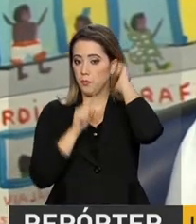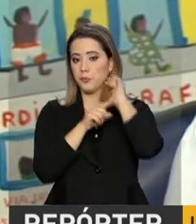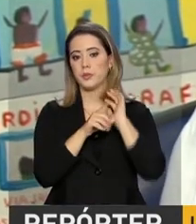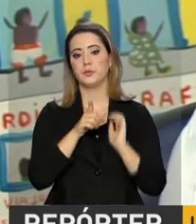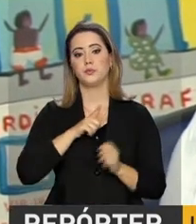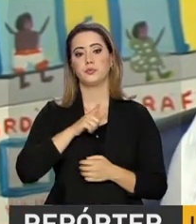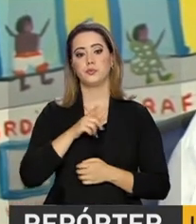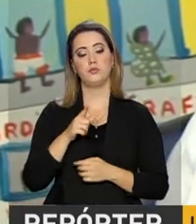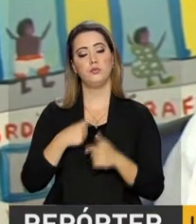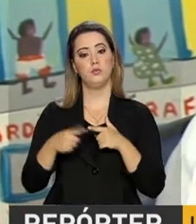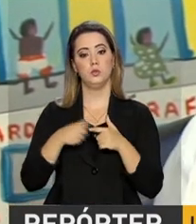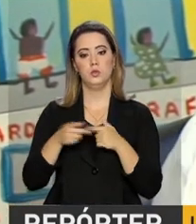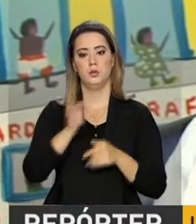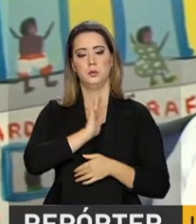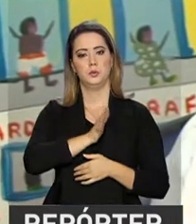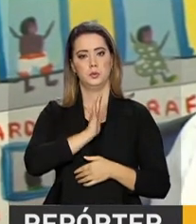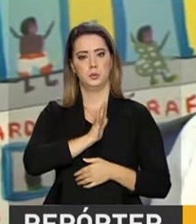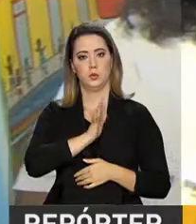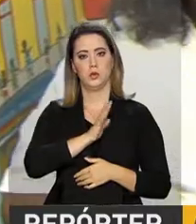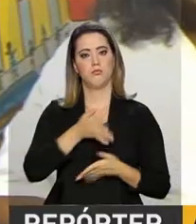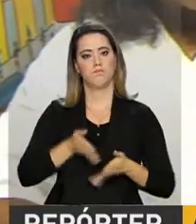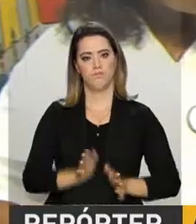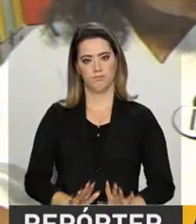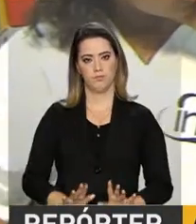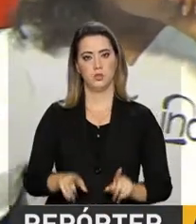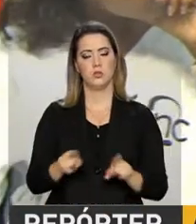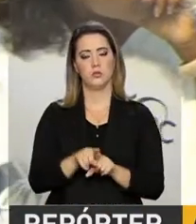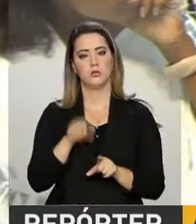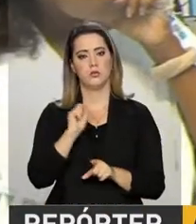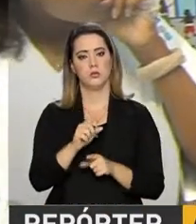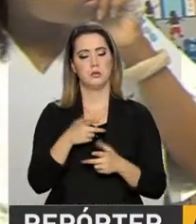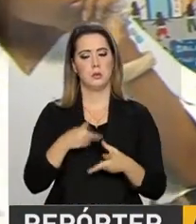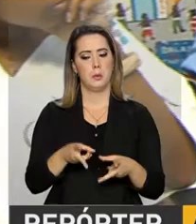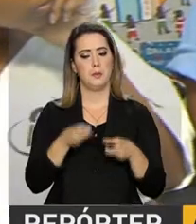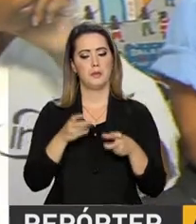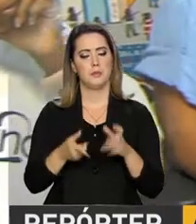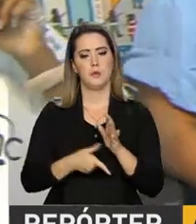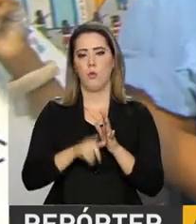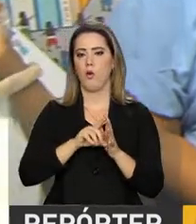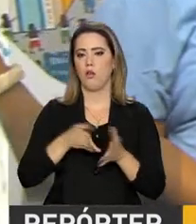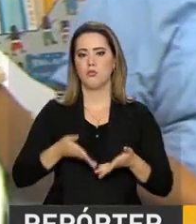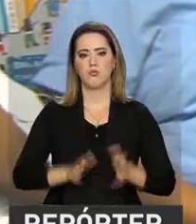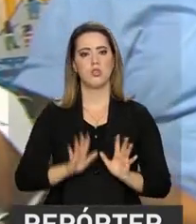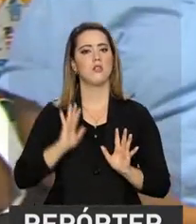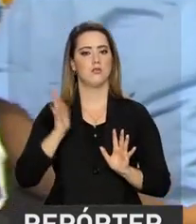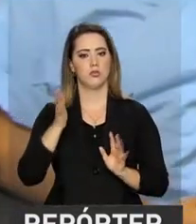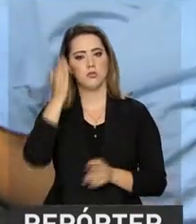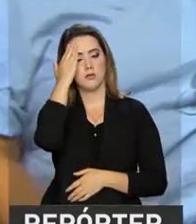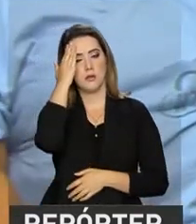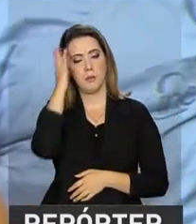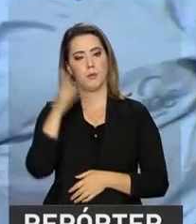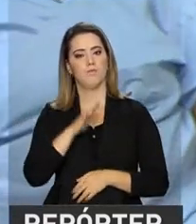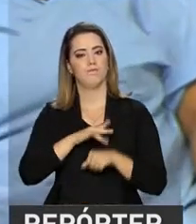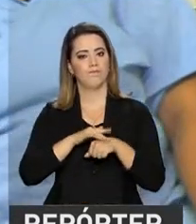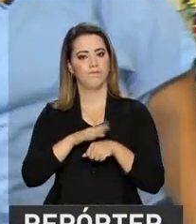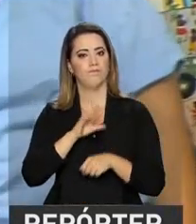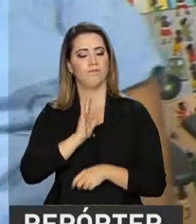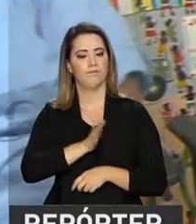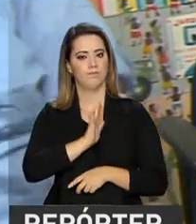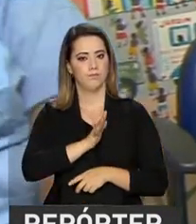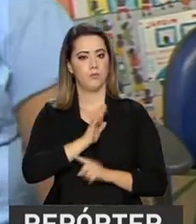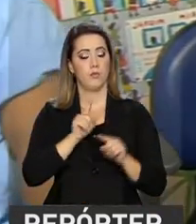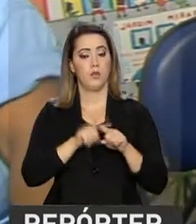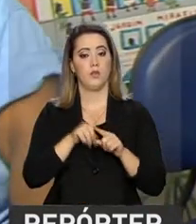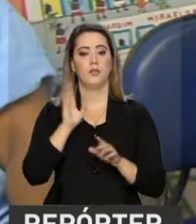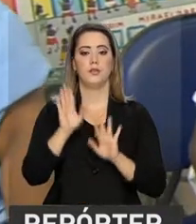tem uma cardiopatia congênita um defeito no coração detectado antes mesmo dele nascer atividades que são comuns para